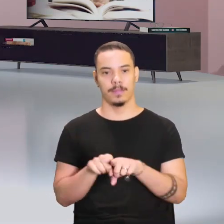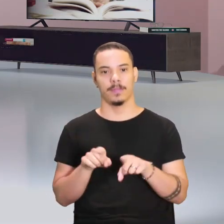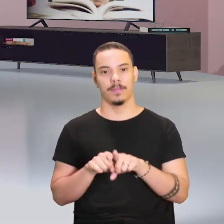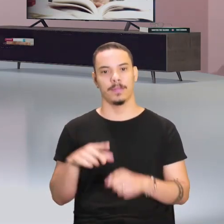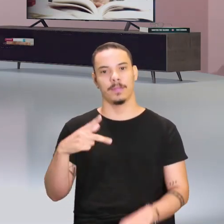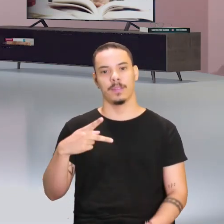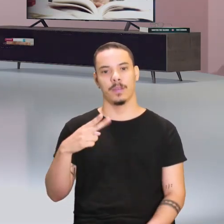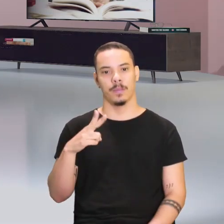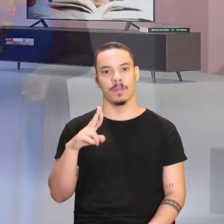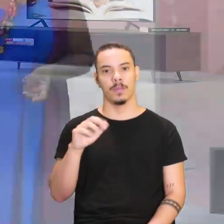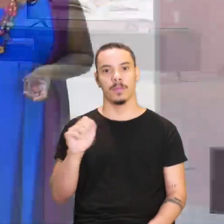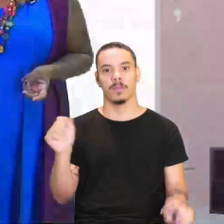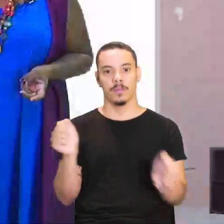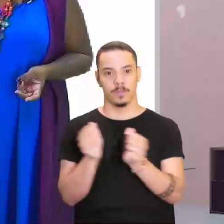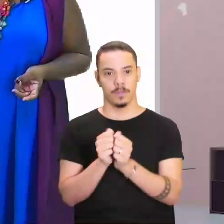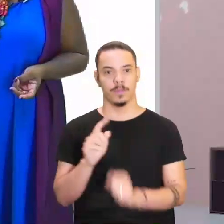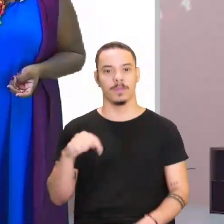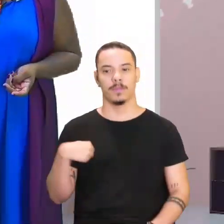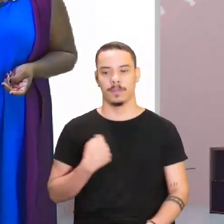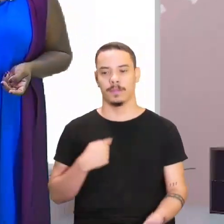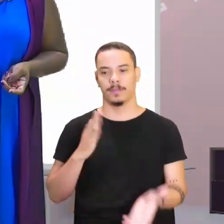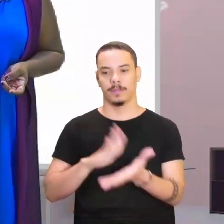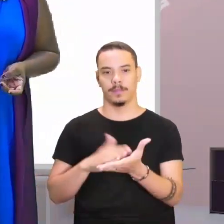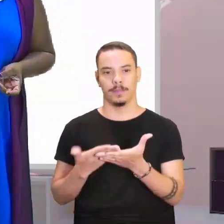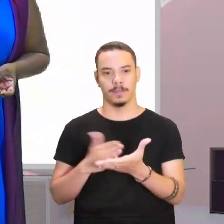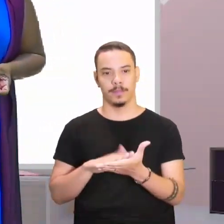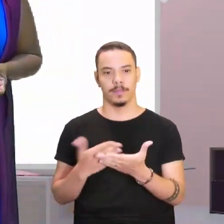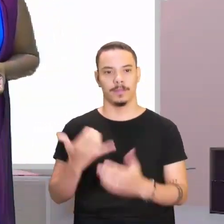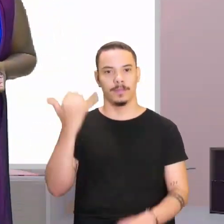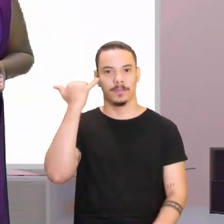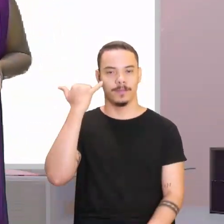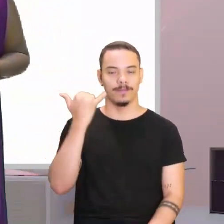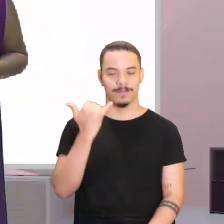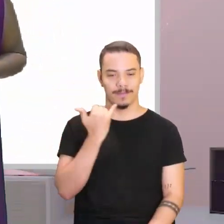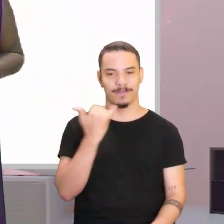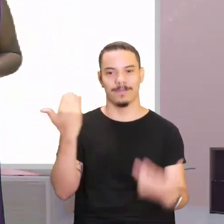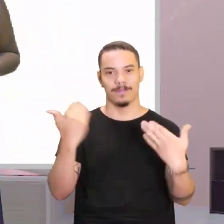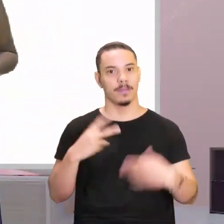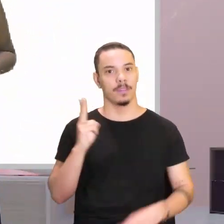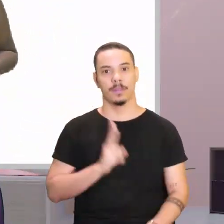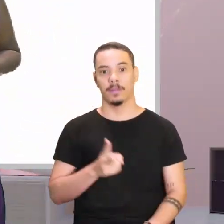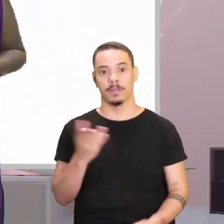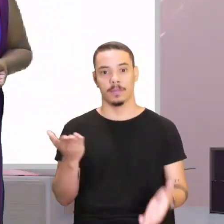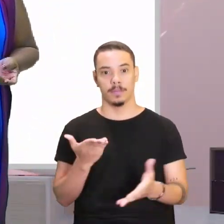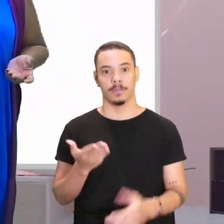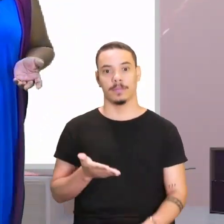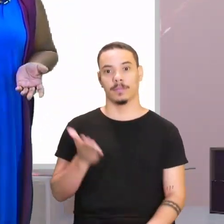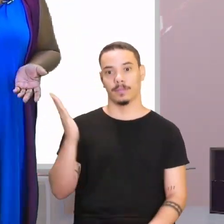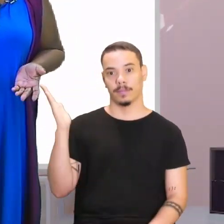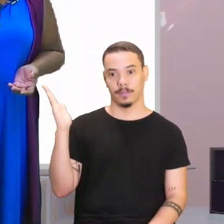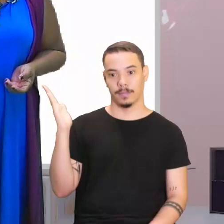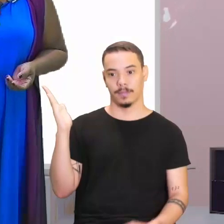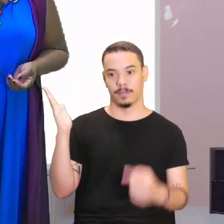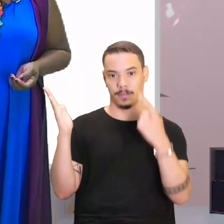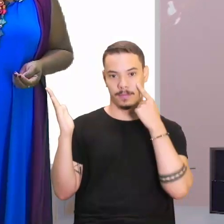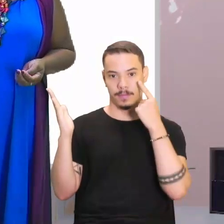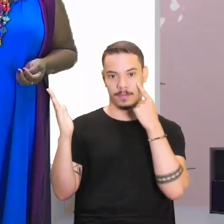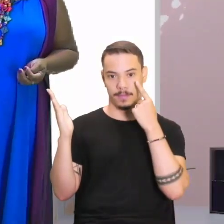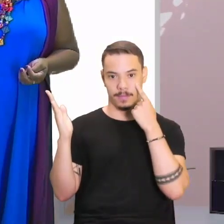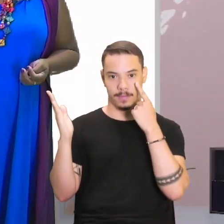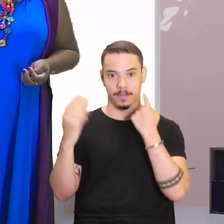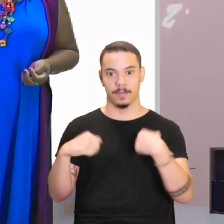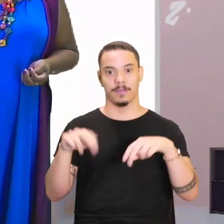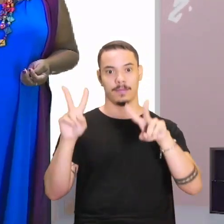Pura Moreno, juntamente com o nosso intérprete Vitor. Vamos embora. A cartela daqui, certo? Com